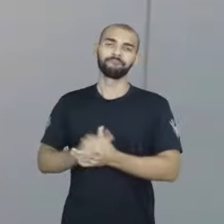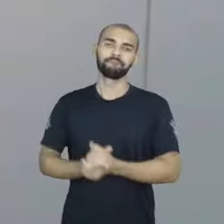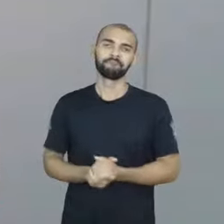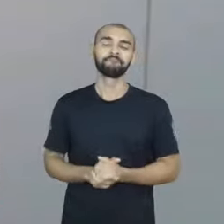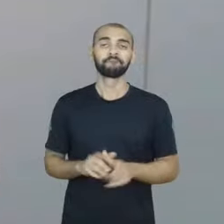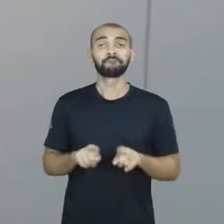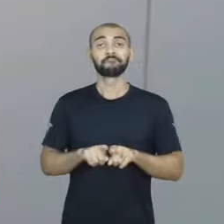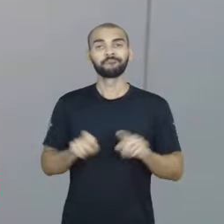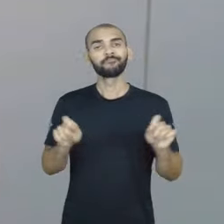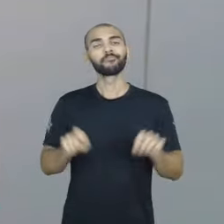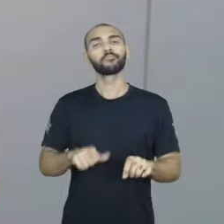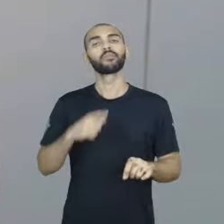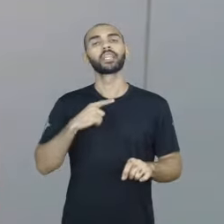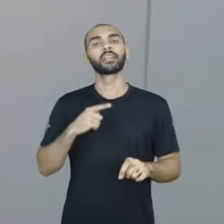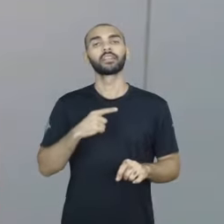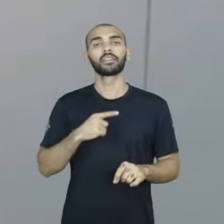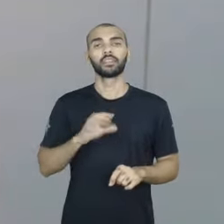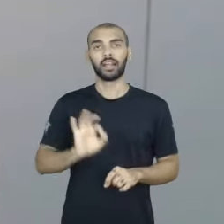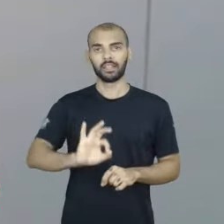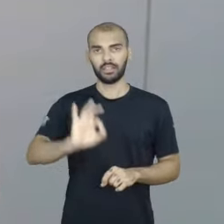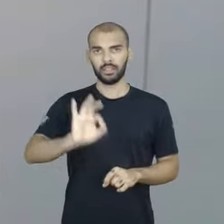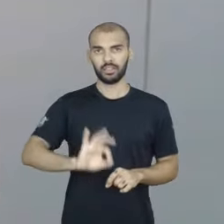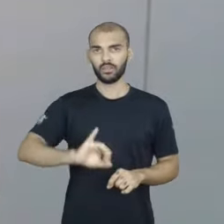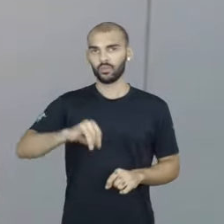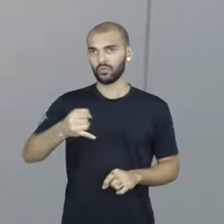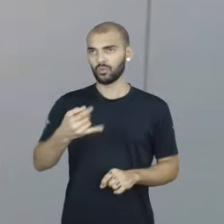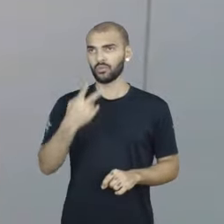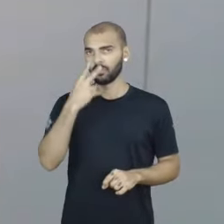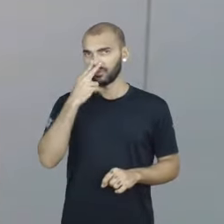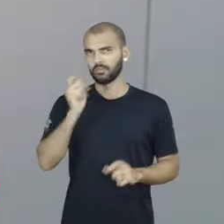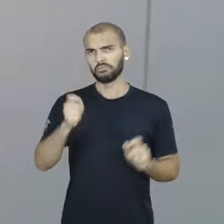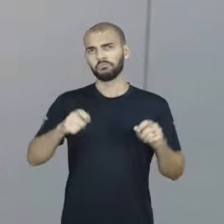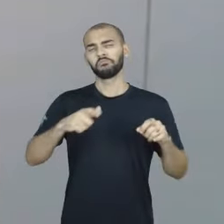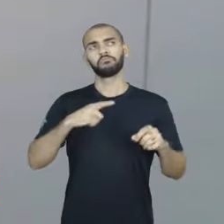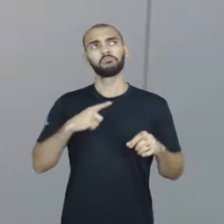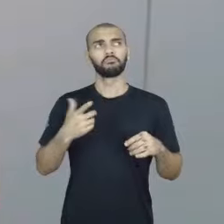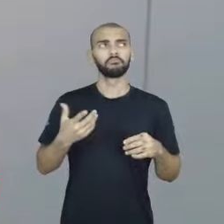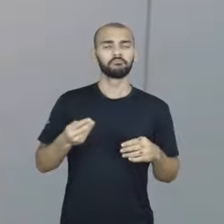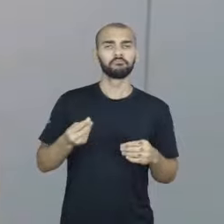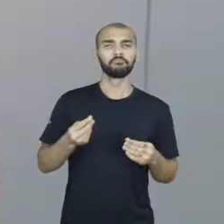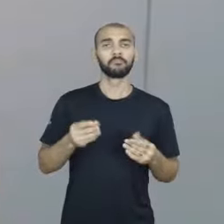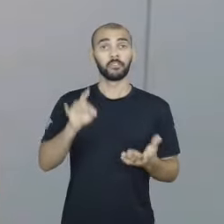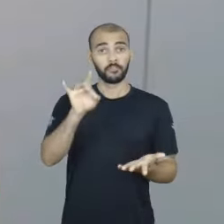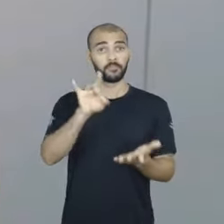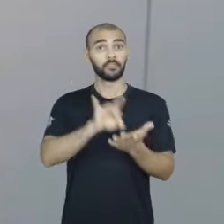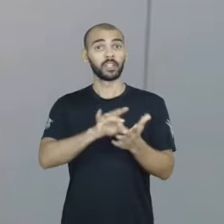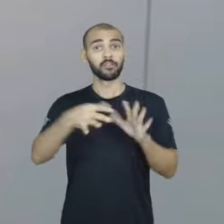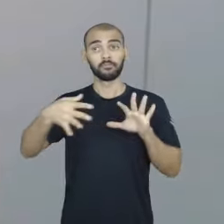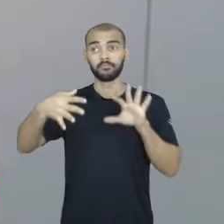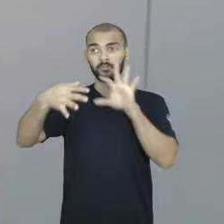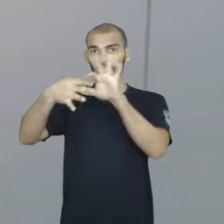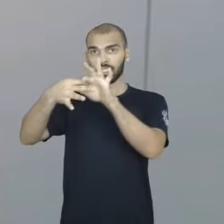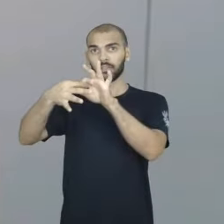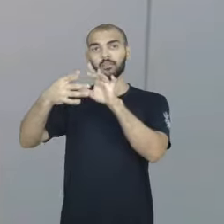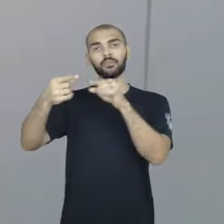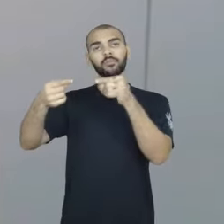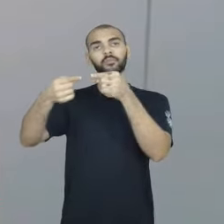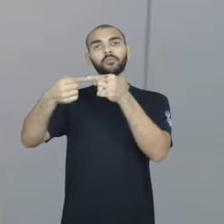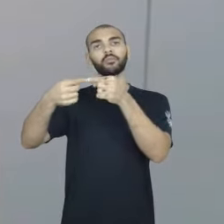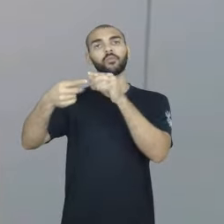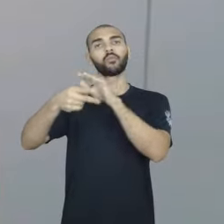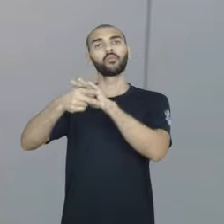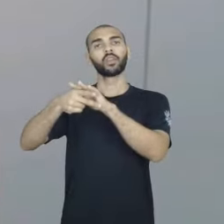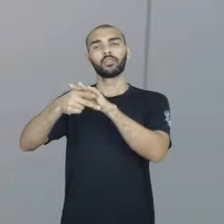a nossa taxa de juros, a taxa de juros do Brasil, para um patamar mais próximo da realidade internacional e do que nós chamamos de taxa de